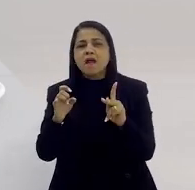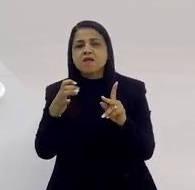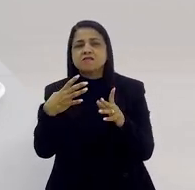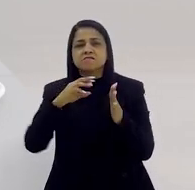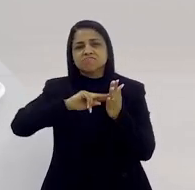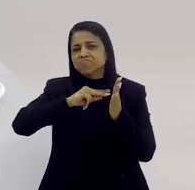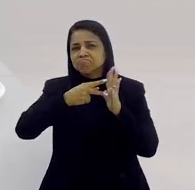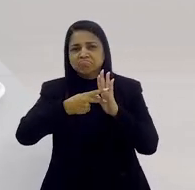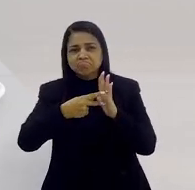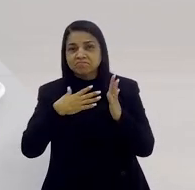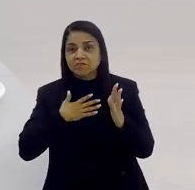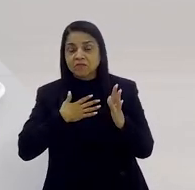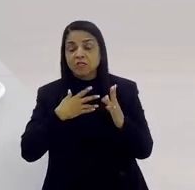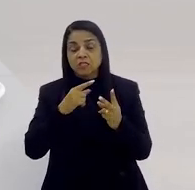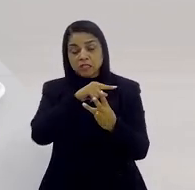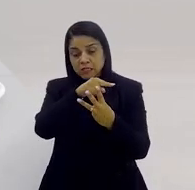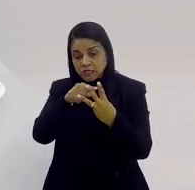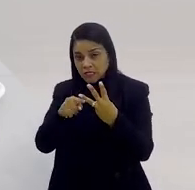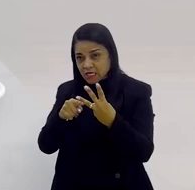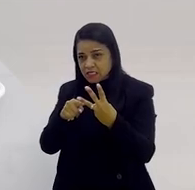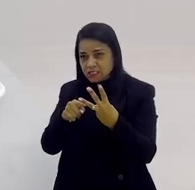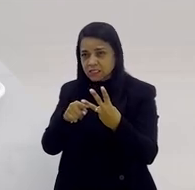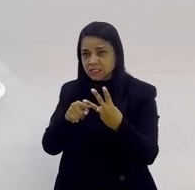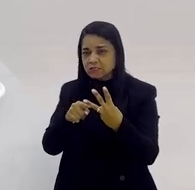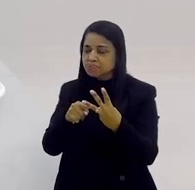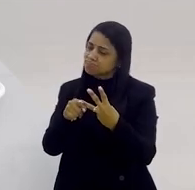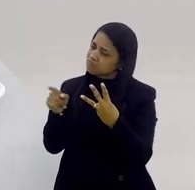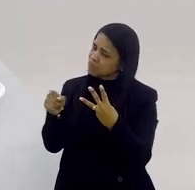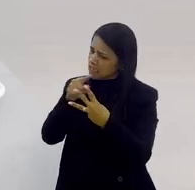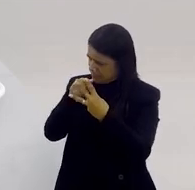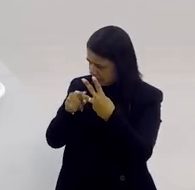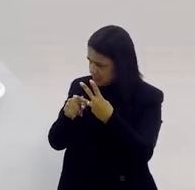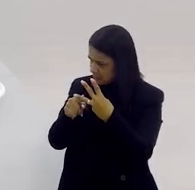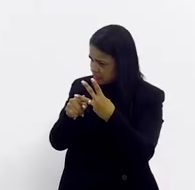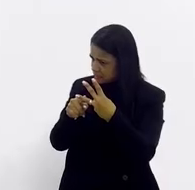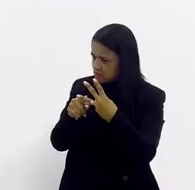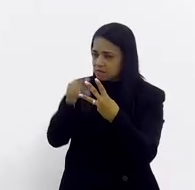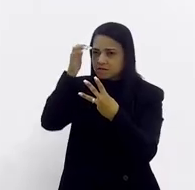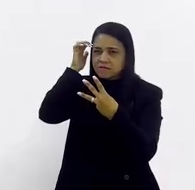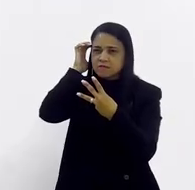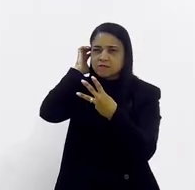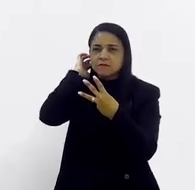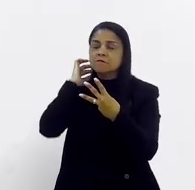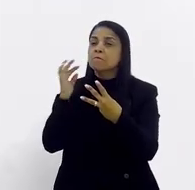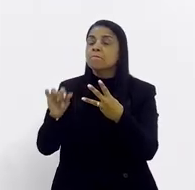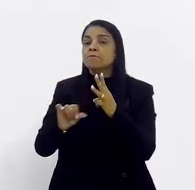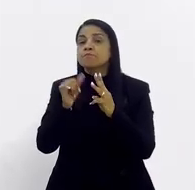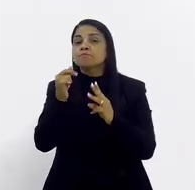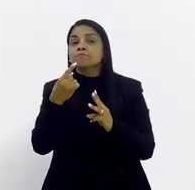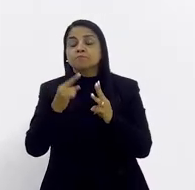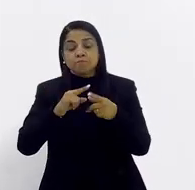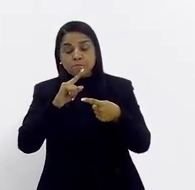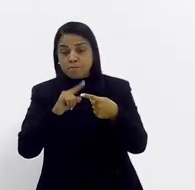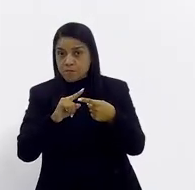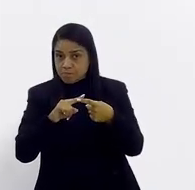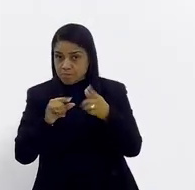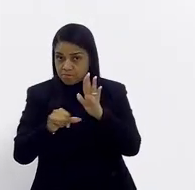mim é só pão para você serviu em três momentos Pelo que eu entendi né primeiro você